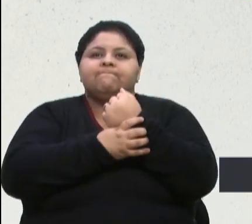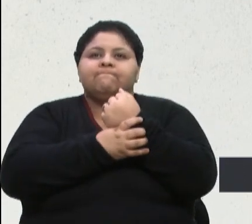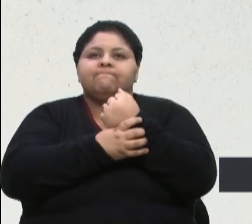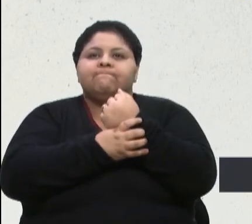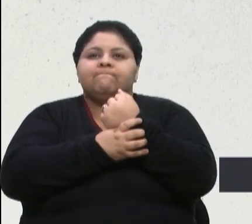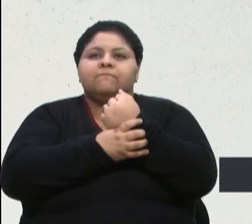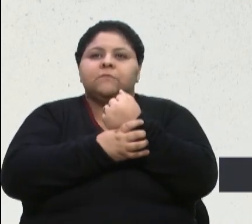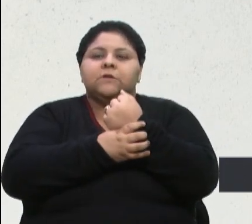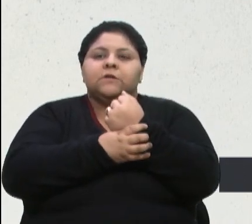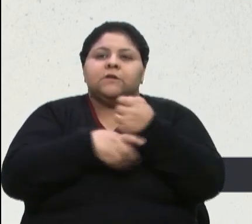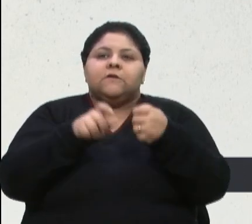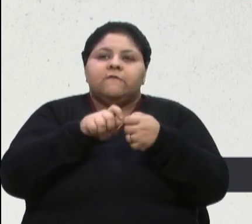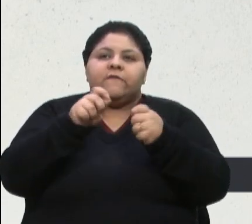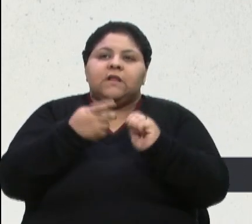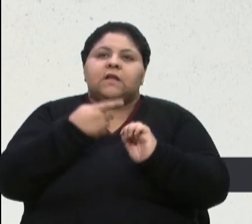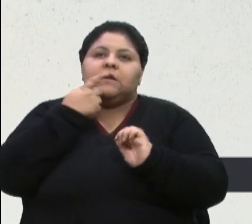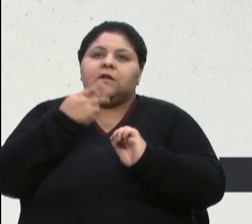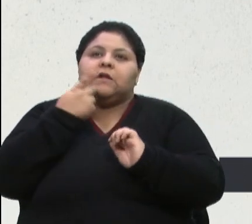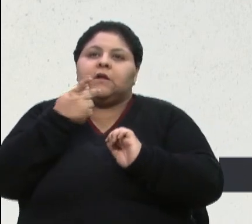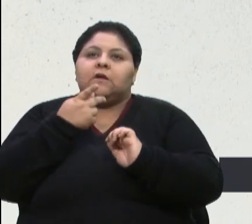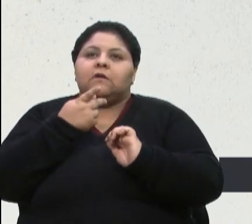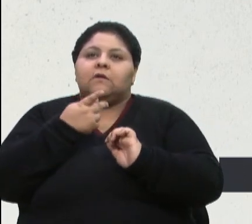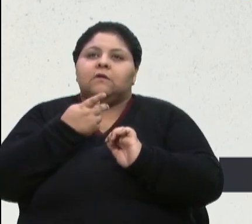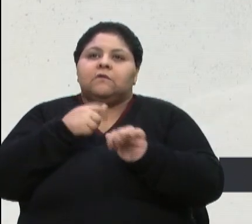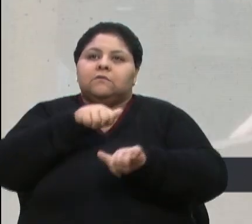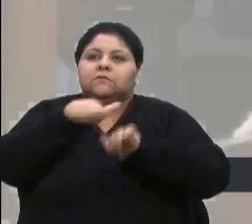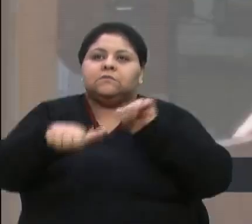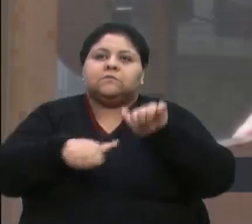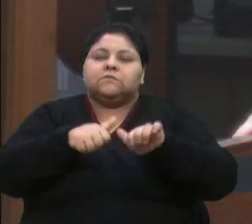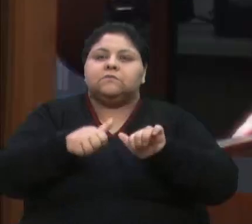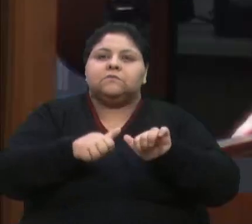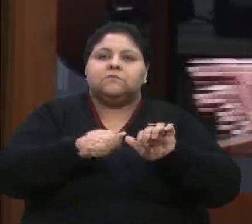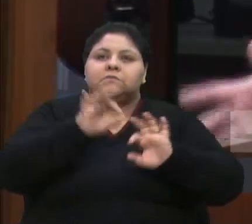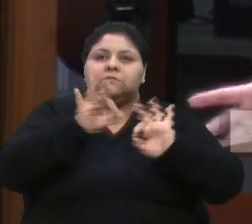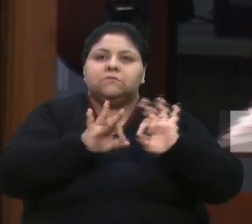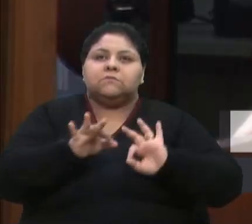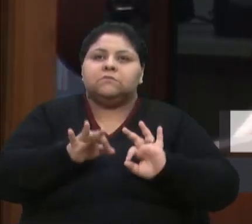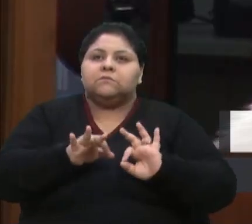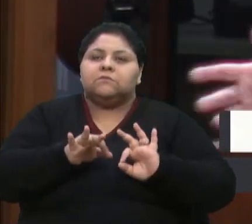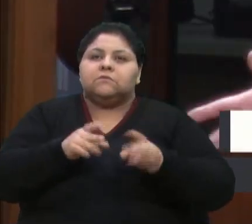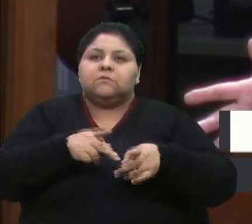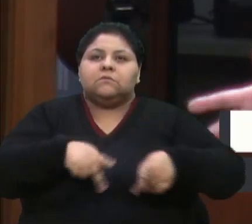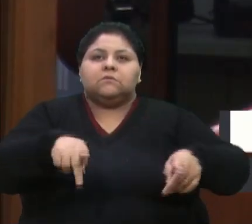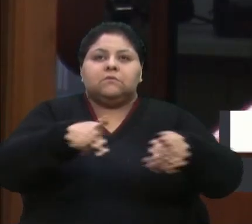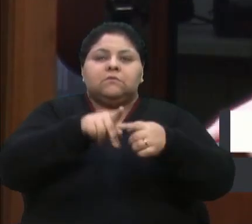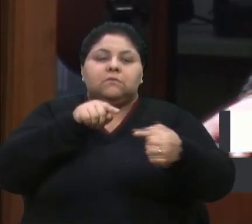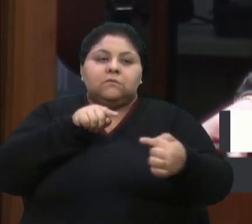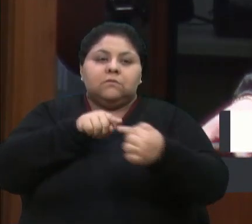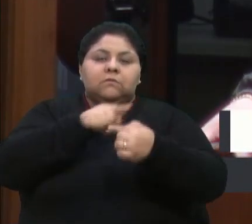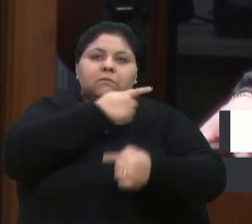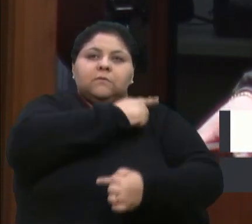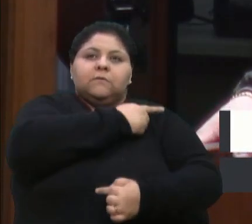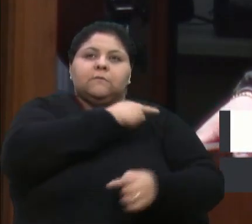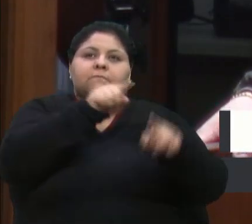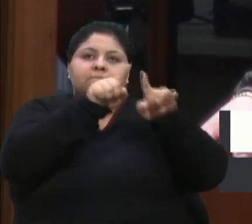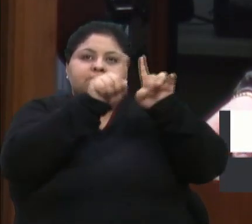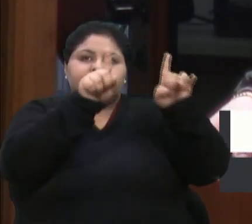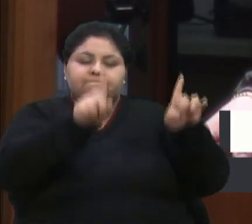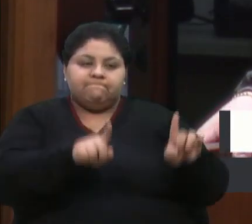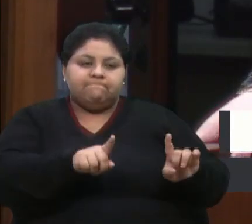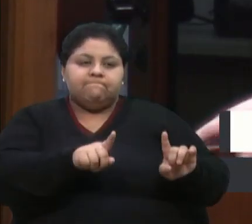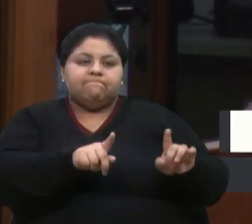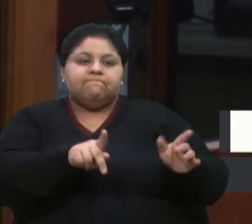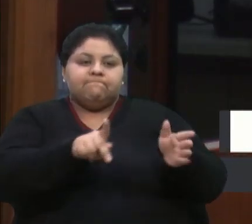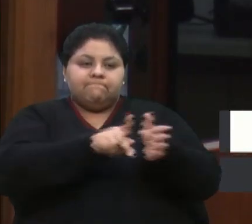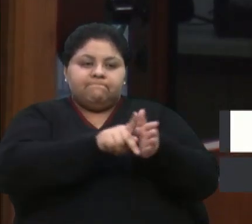viés em abordagens restaurativas e mediações de conflitos. O público-alvo são alunos e os servidores da própria